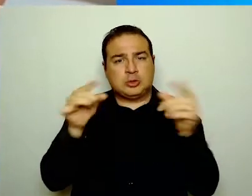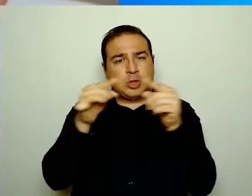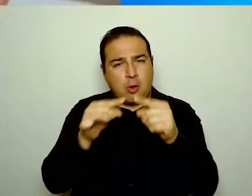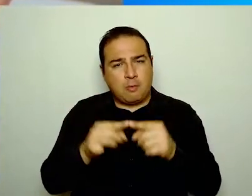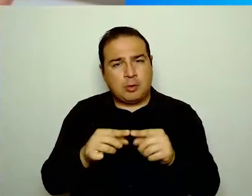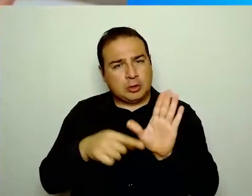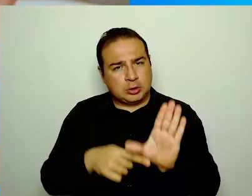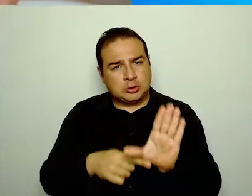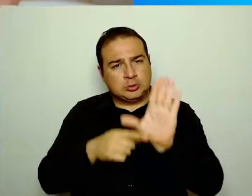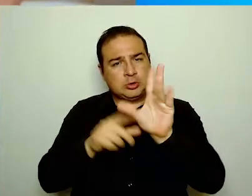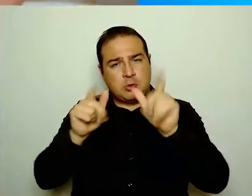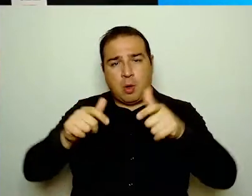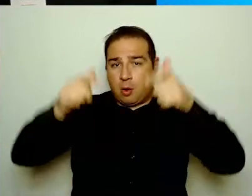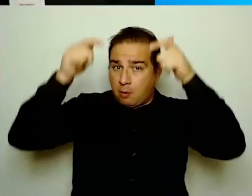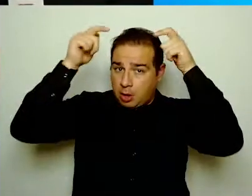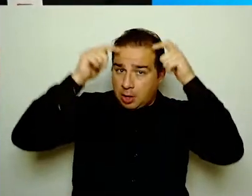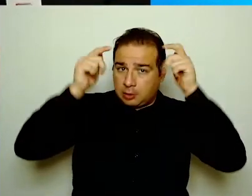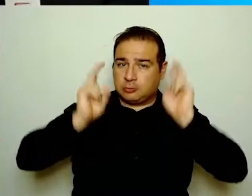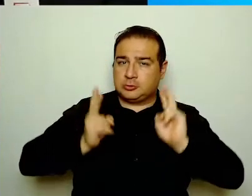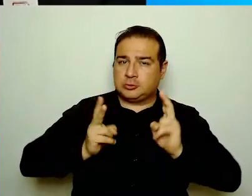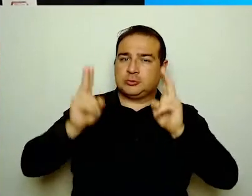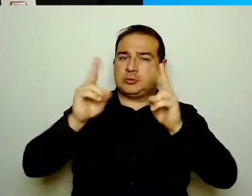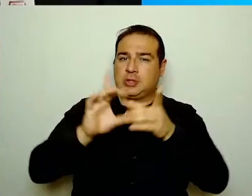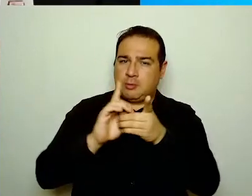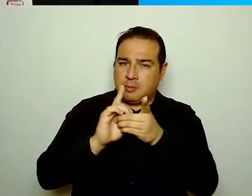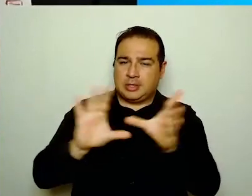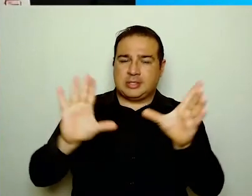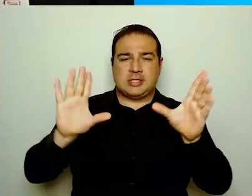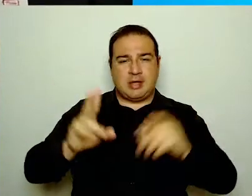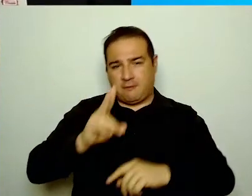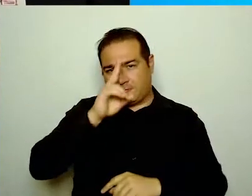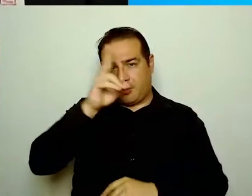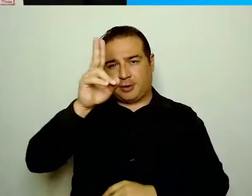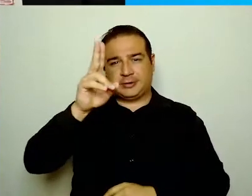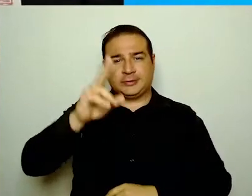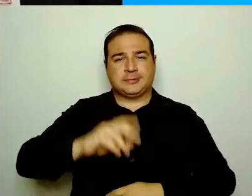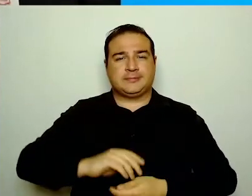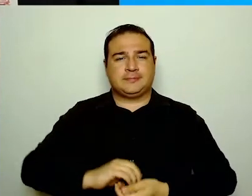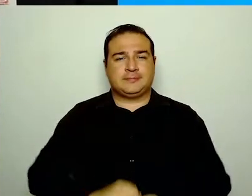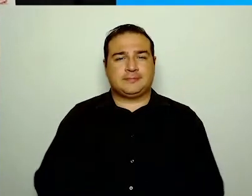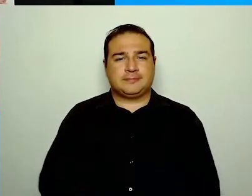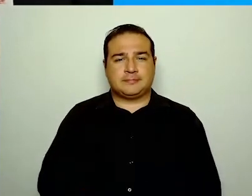a democracia imponente igual realeza.